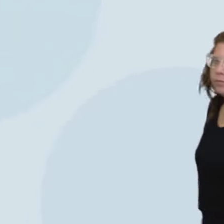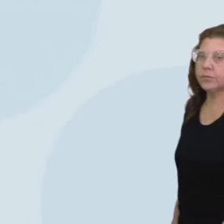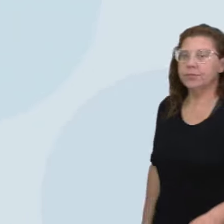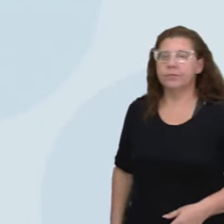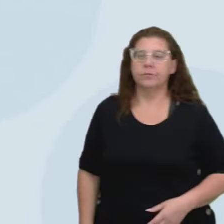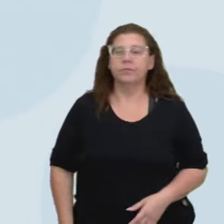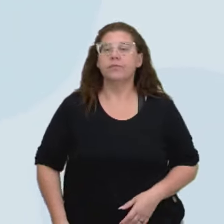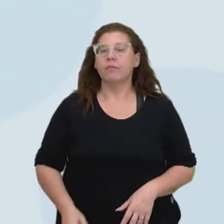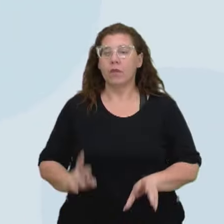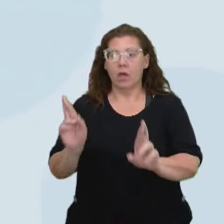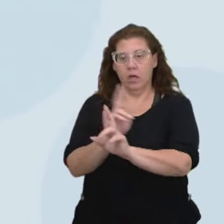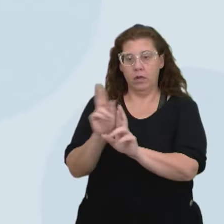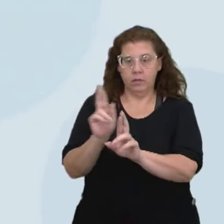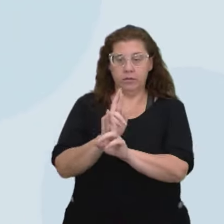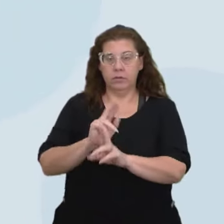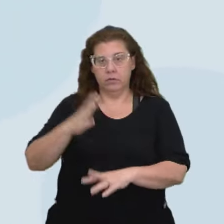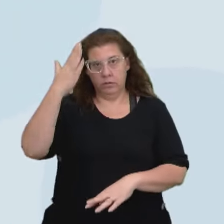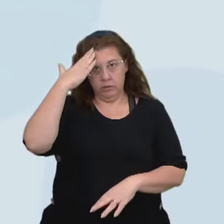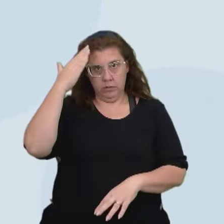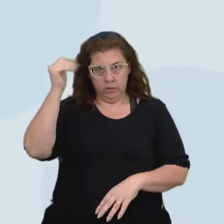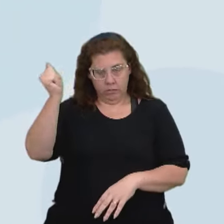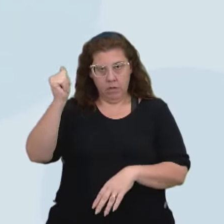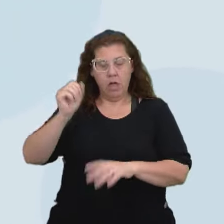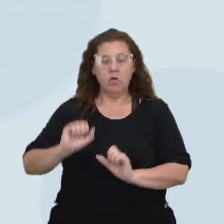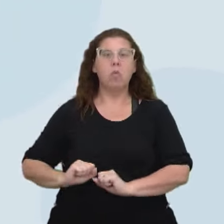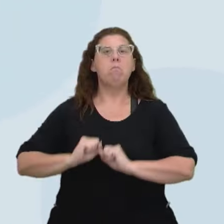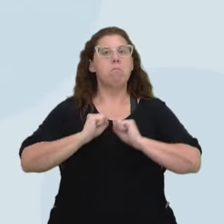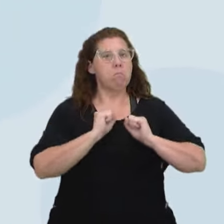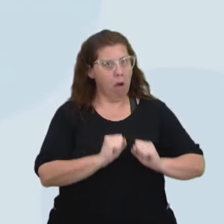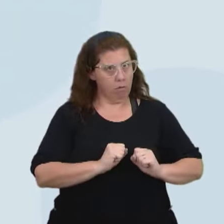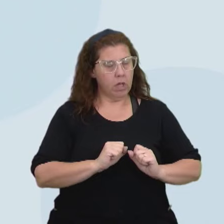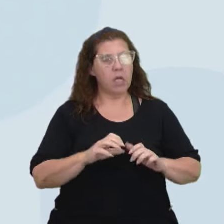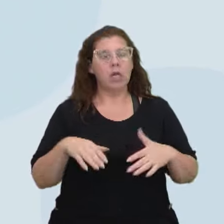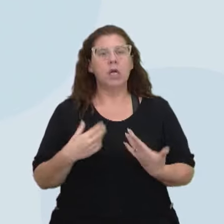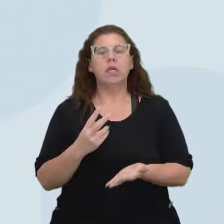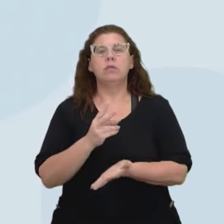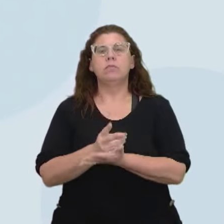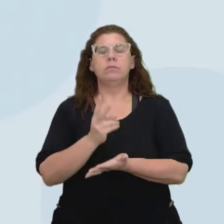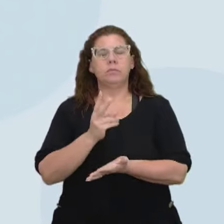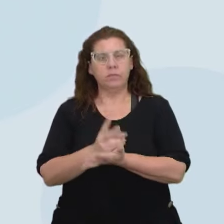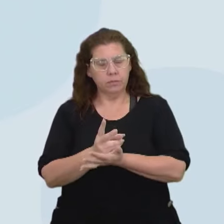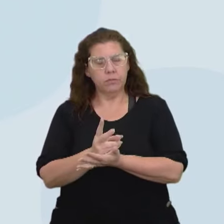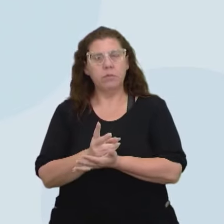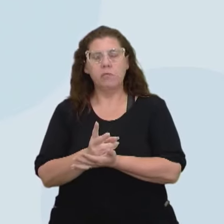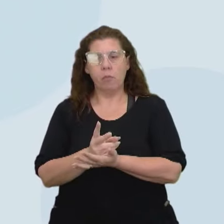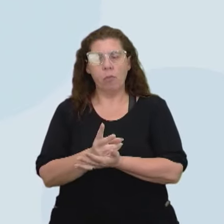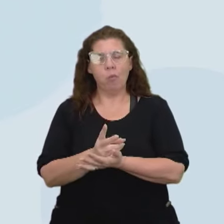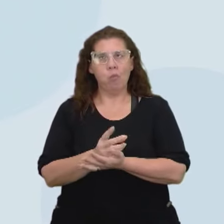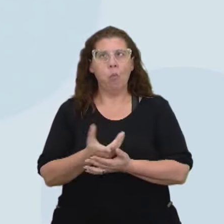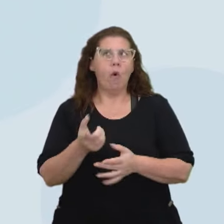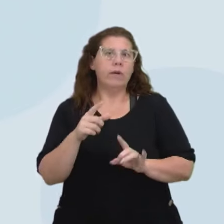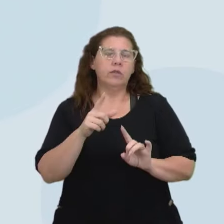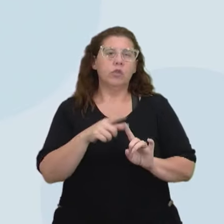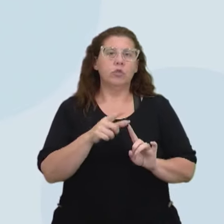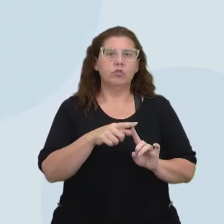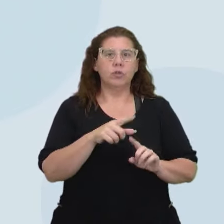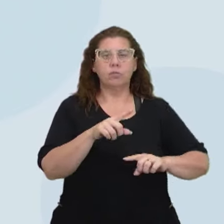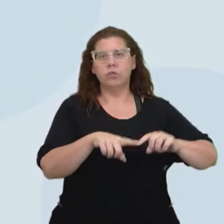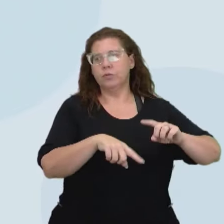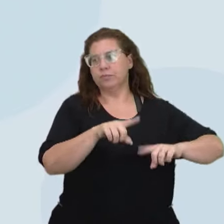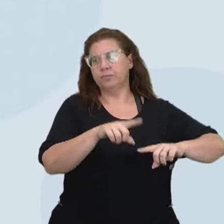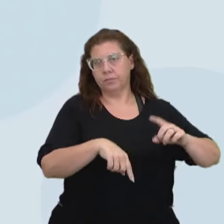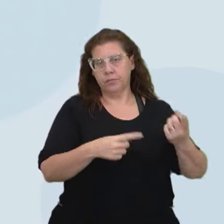O indivíduo, dentro da perspectiva do Foucault, é sempre uma espécie de objeto que